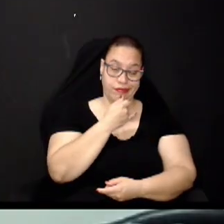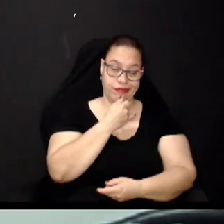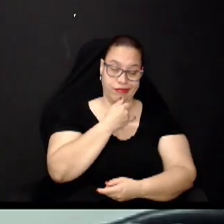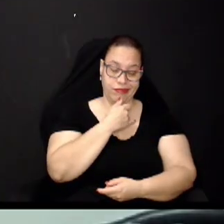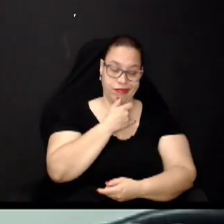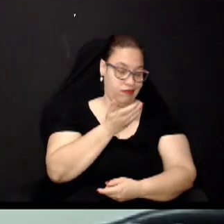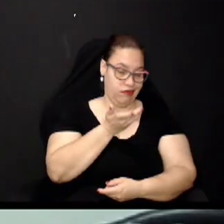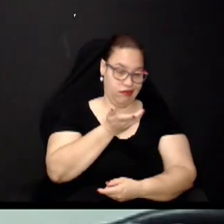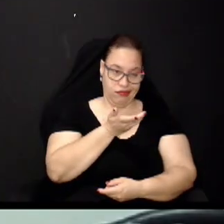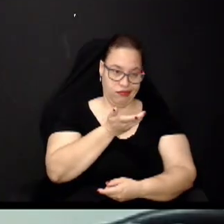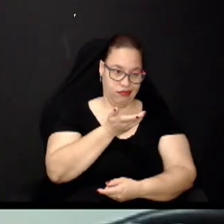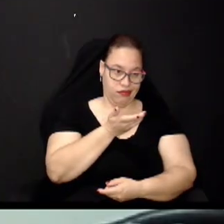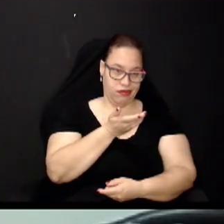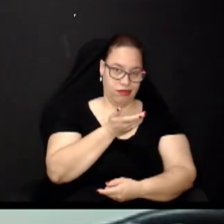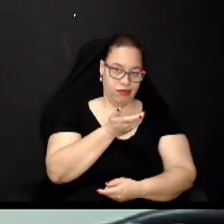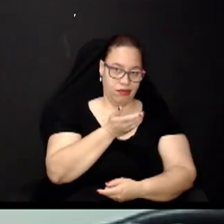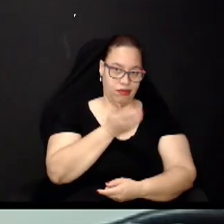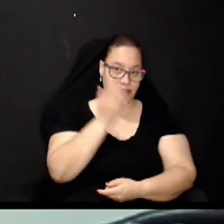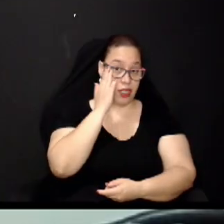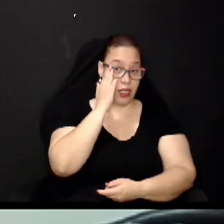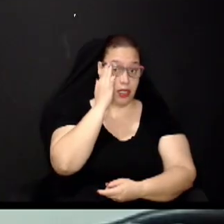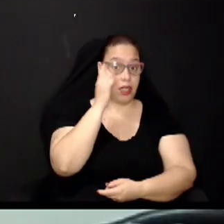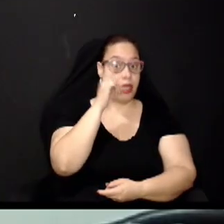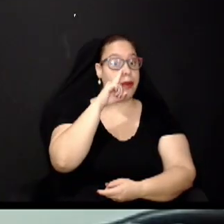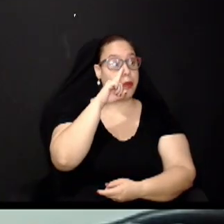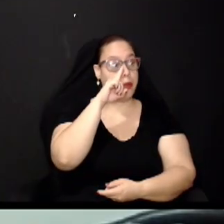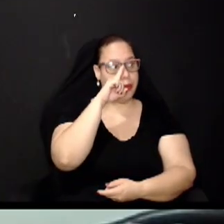é que mora o perigo. Então,